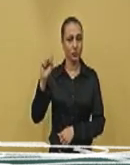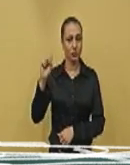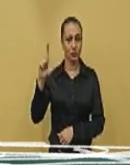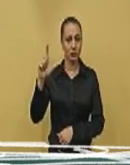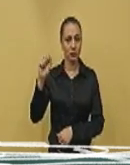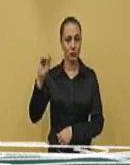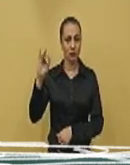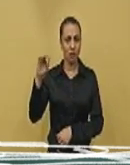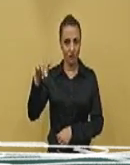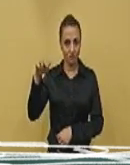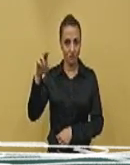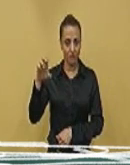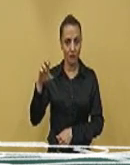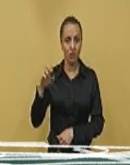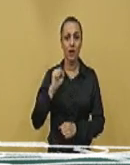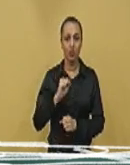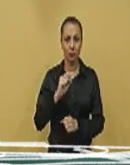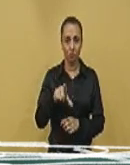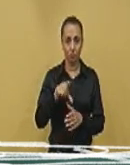candidatos.